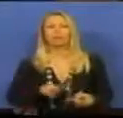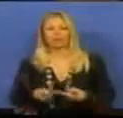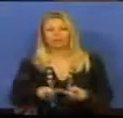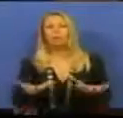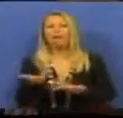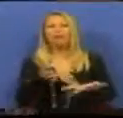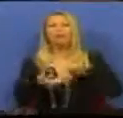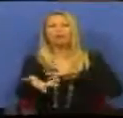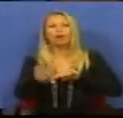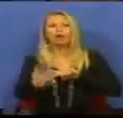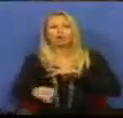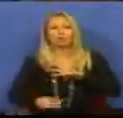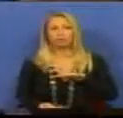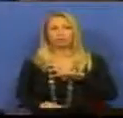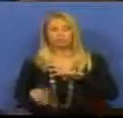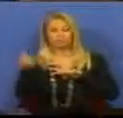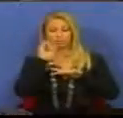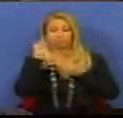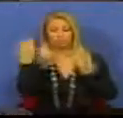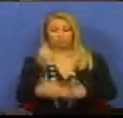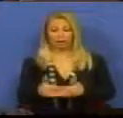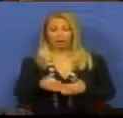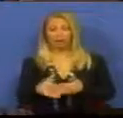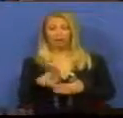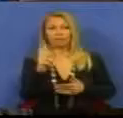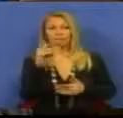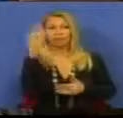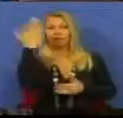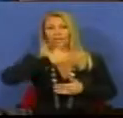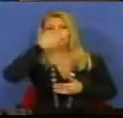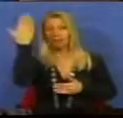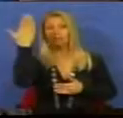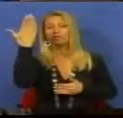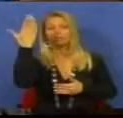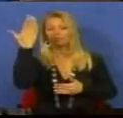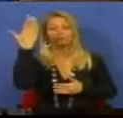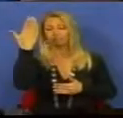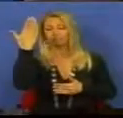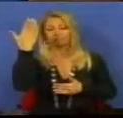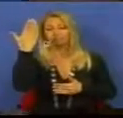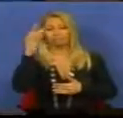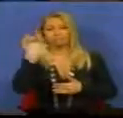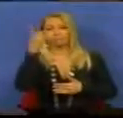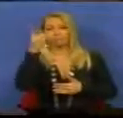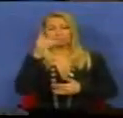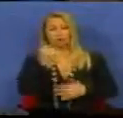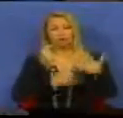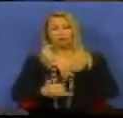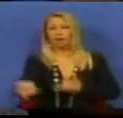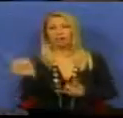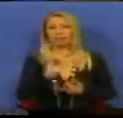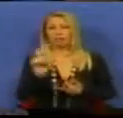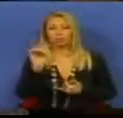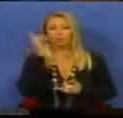quê? De um prazo de 30 dias que, aliás, não substitui o prazo